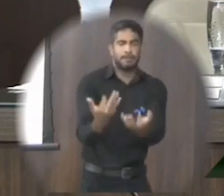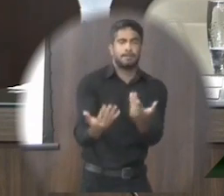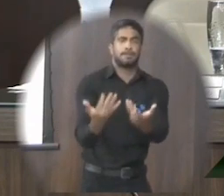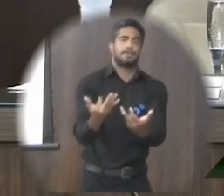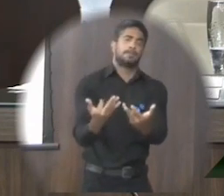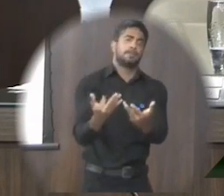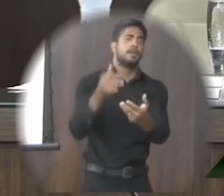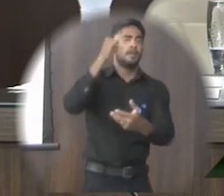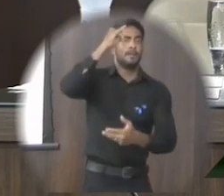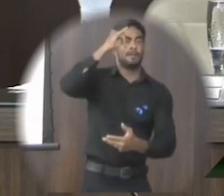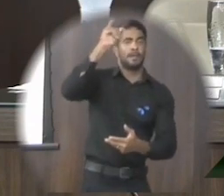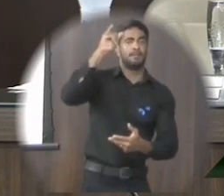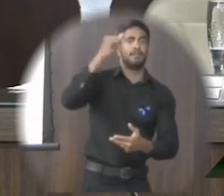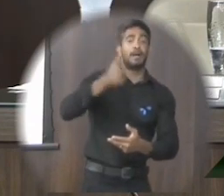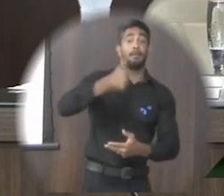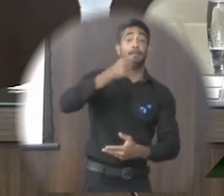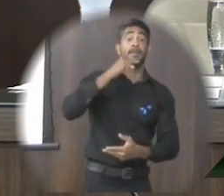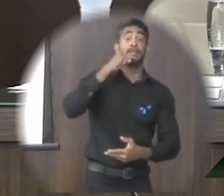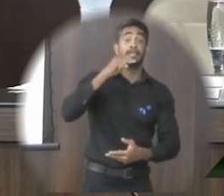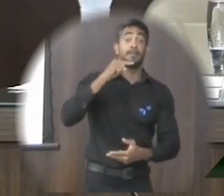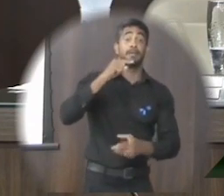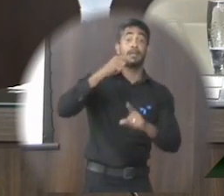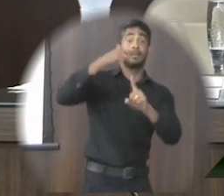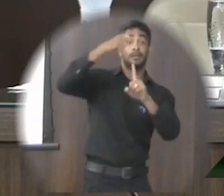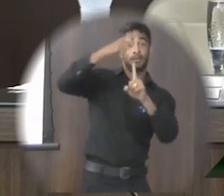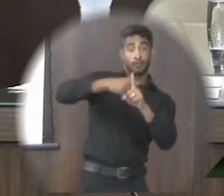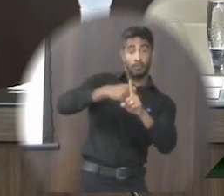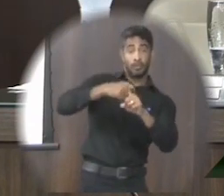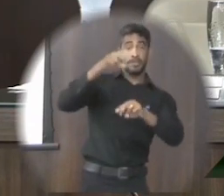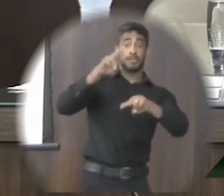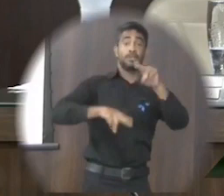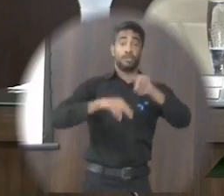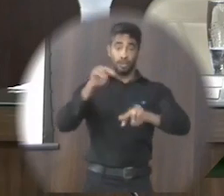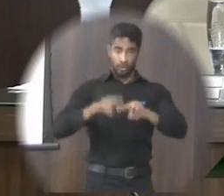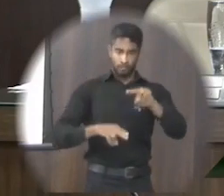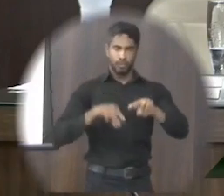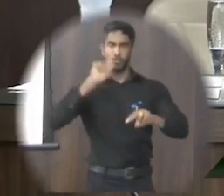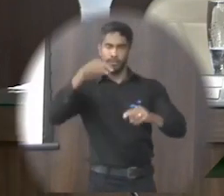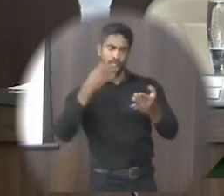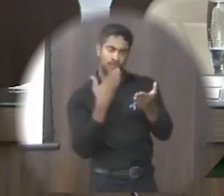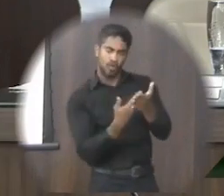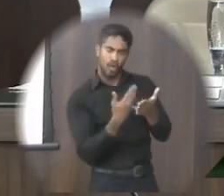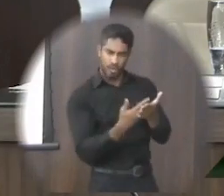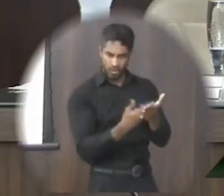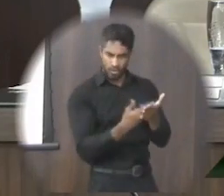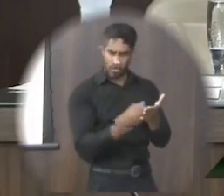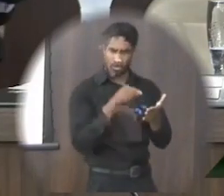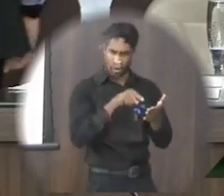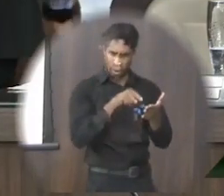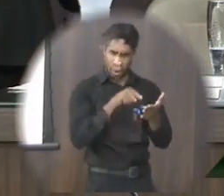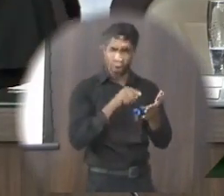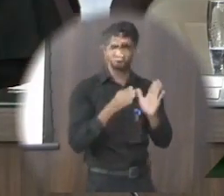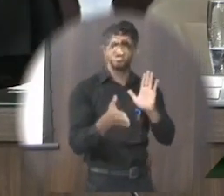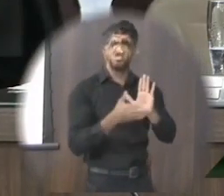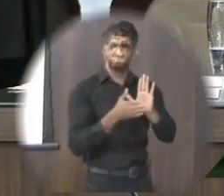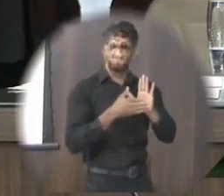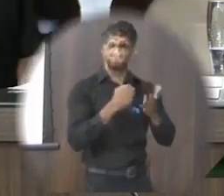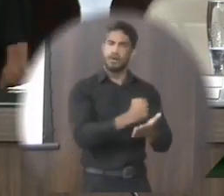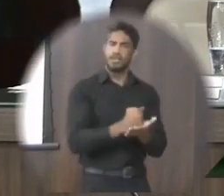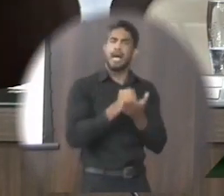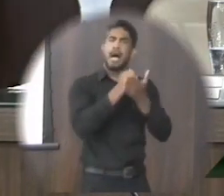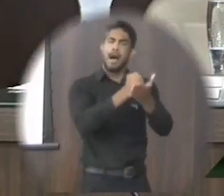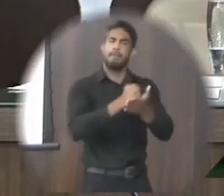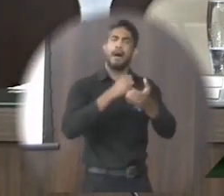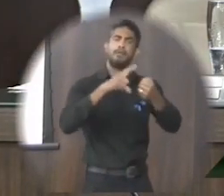Rurais, como a primeira semana do mês de junho. Após estudo, no que concerne a iniciativa, a proposição ampara-se no